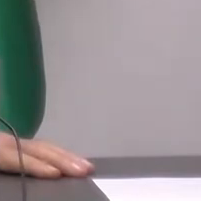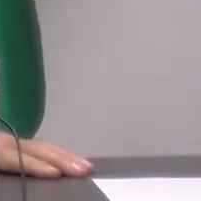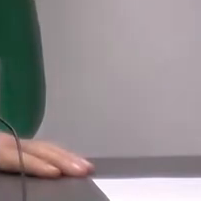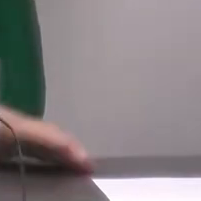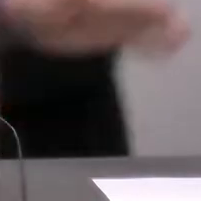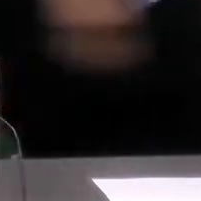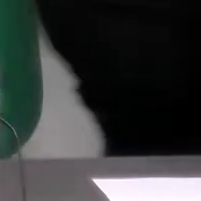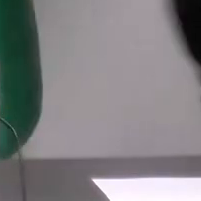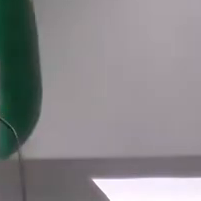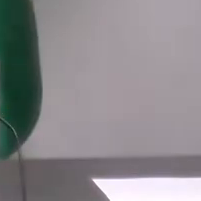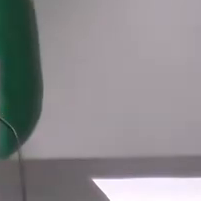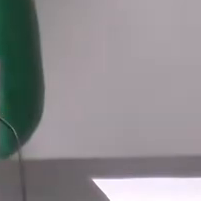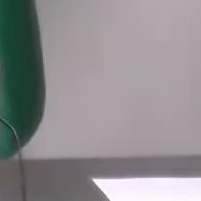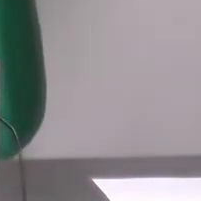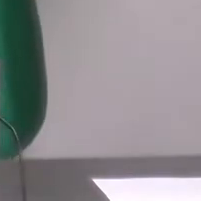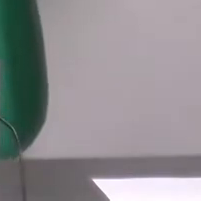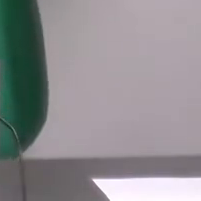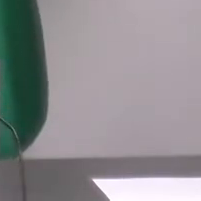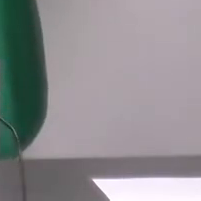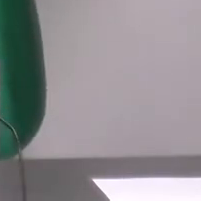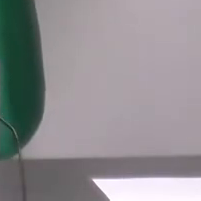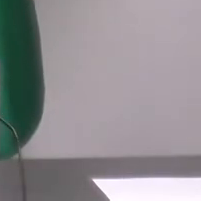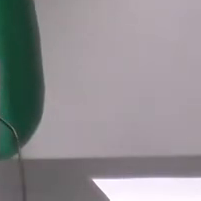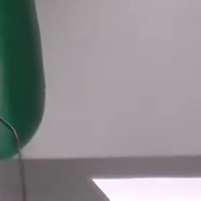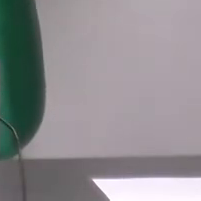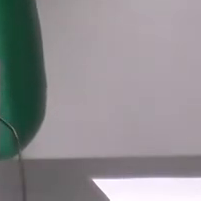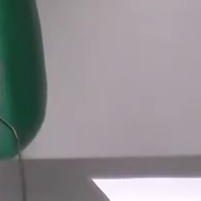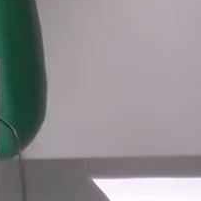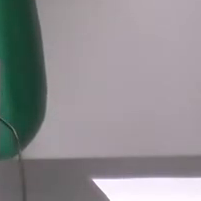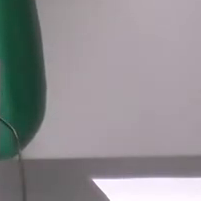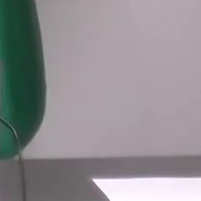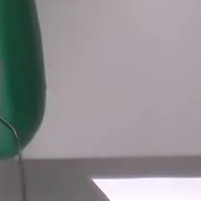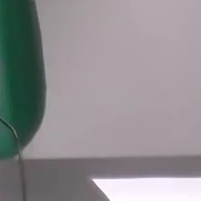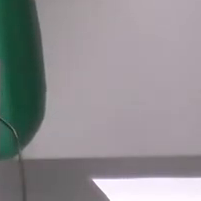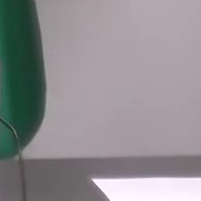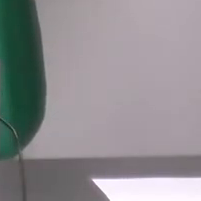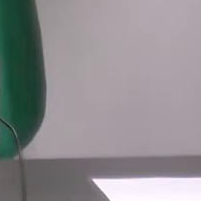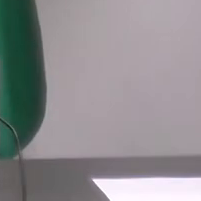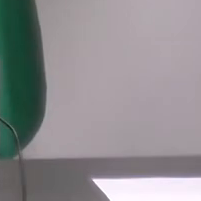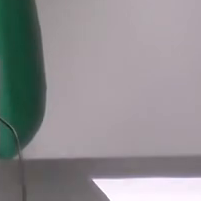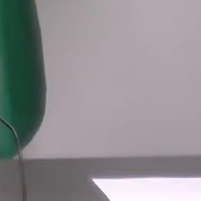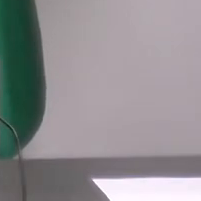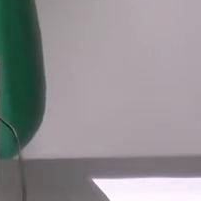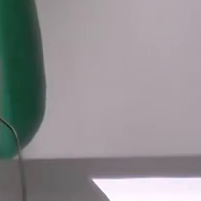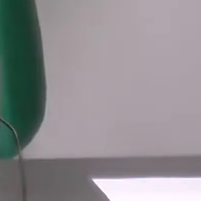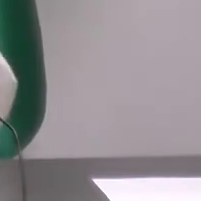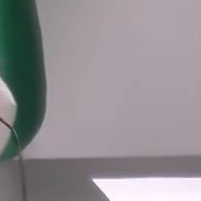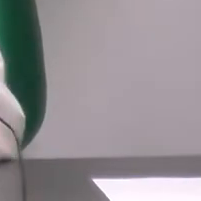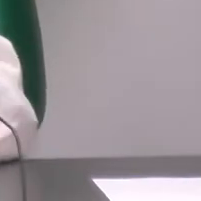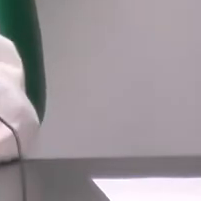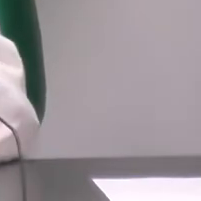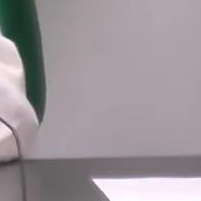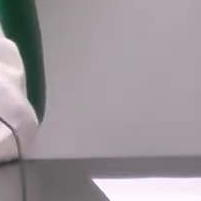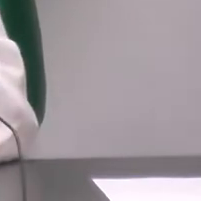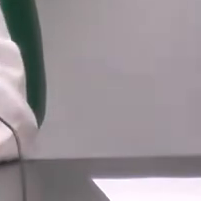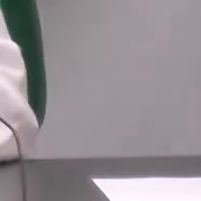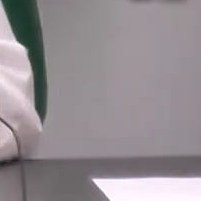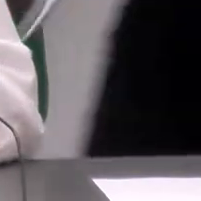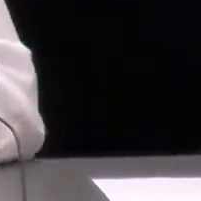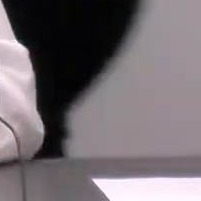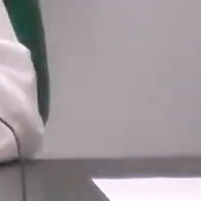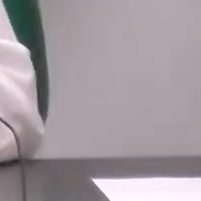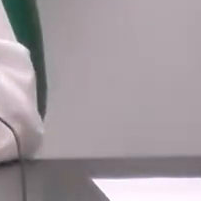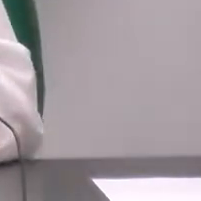aprovados e tem repressão na polícia justiça em cima das fazendas para